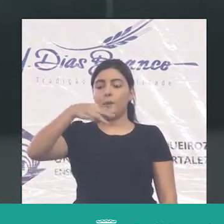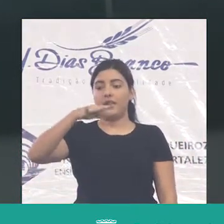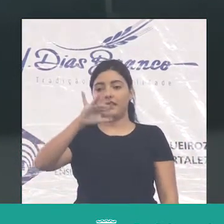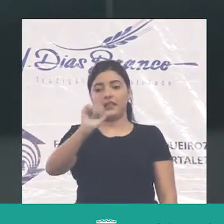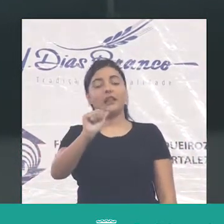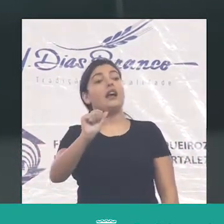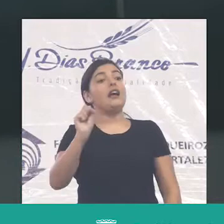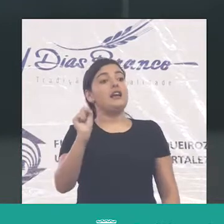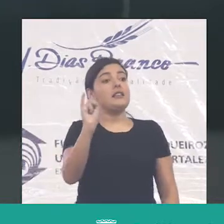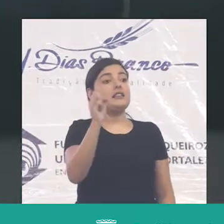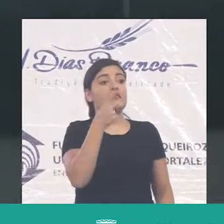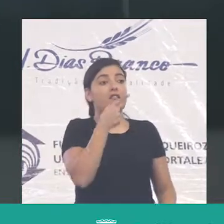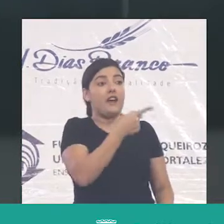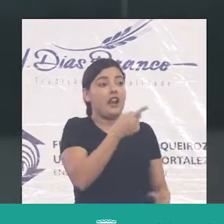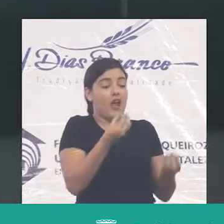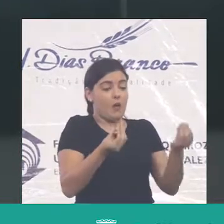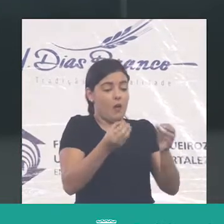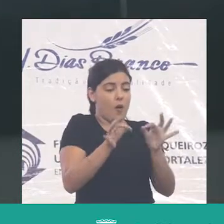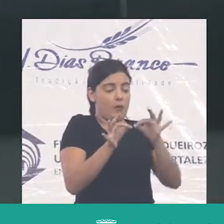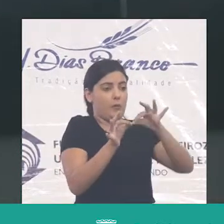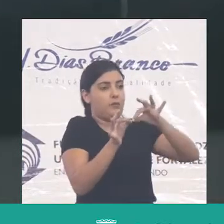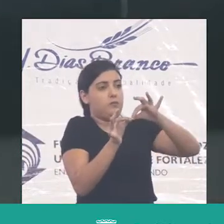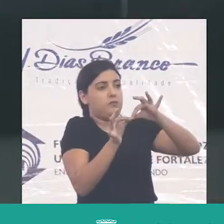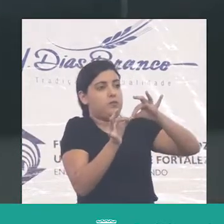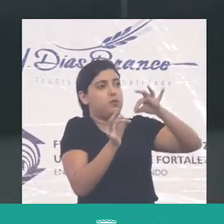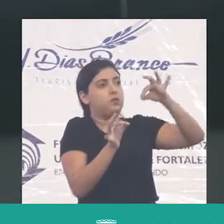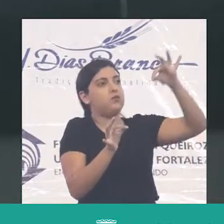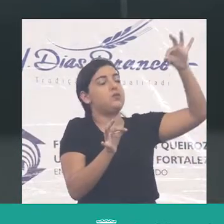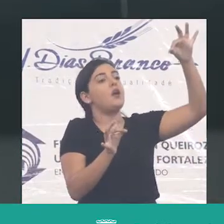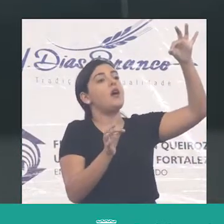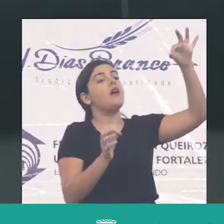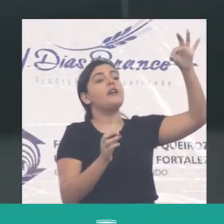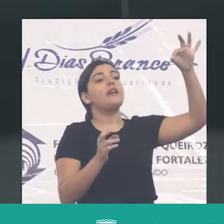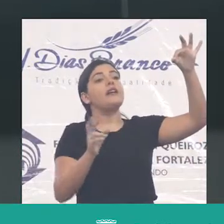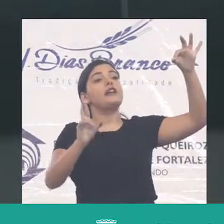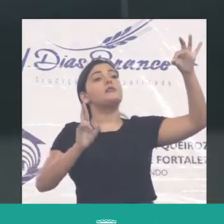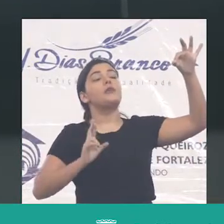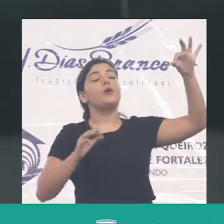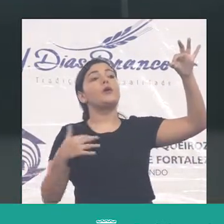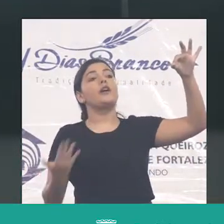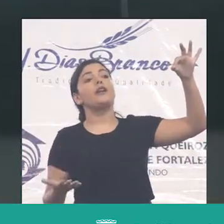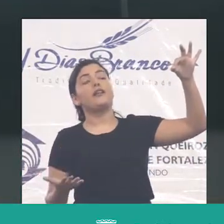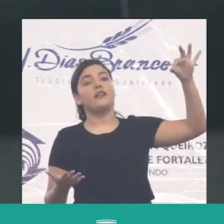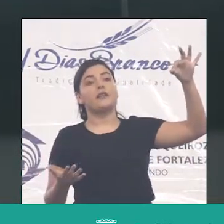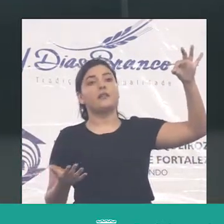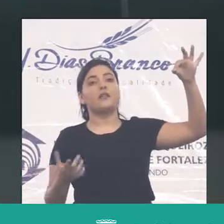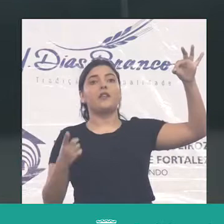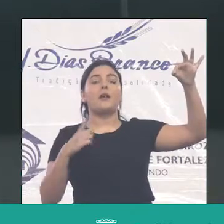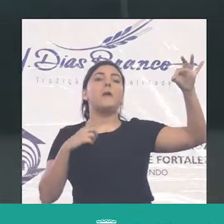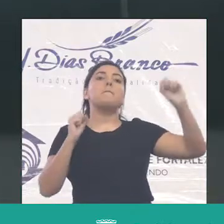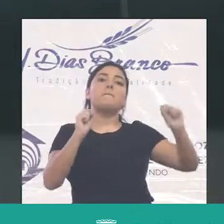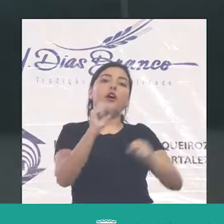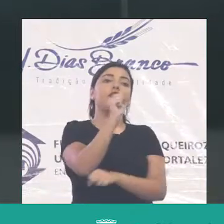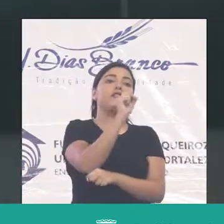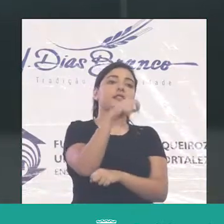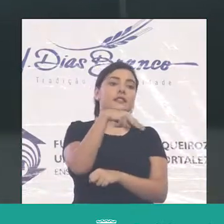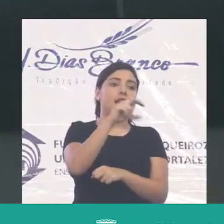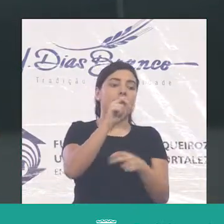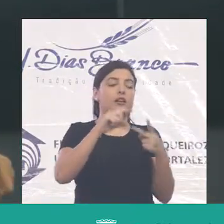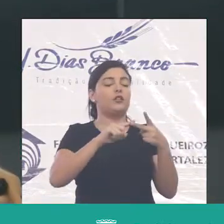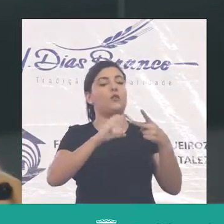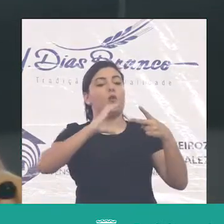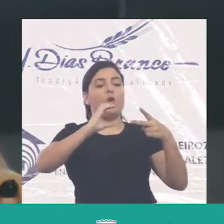do ângulo da inclinação, sempre que ele falar o ângulo da inclinação, o que é que você faz? Você usa um seno, usa um cosseno ou usa